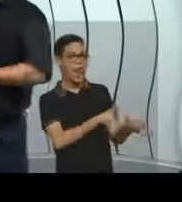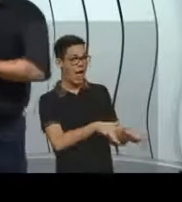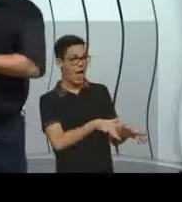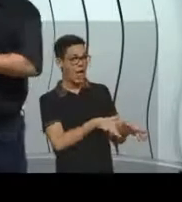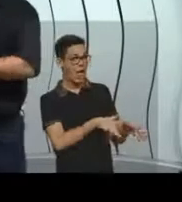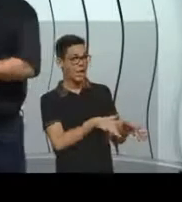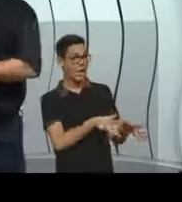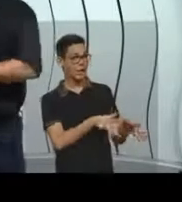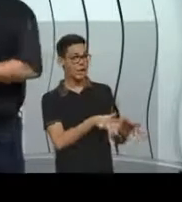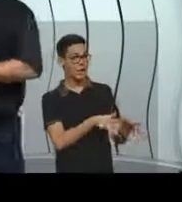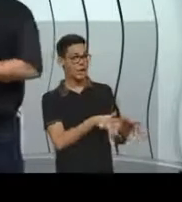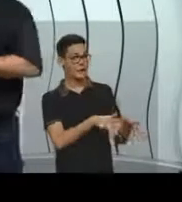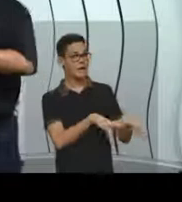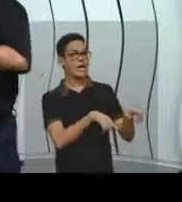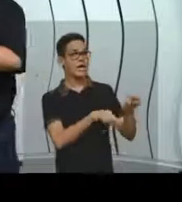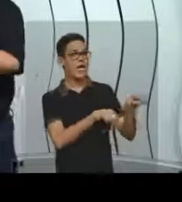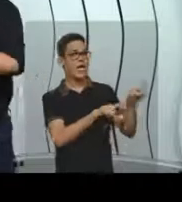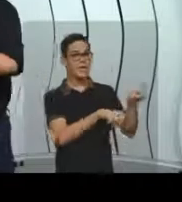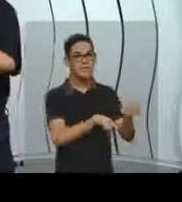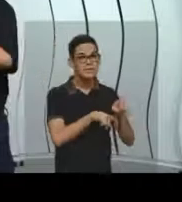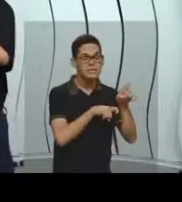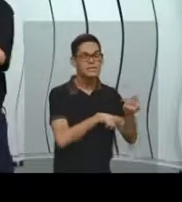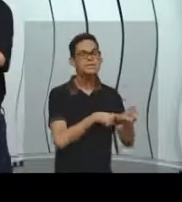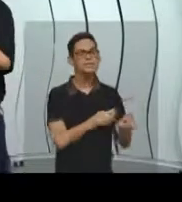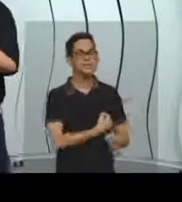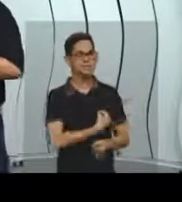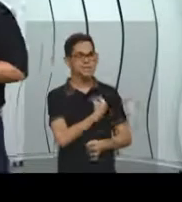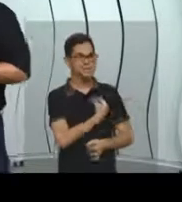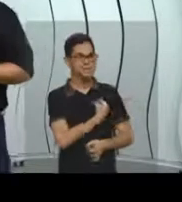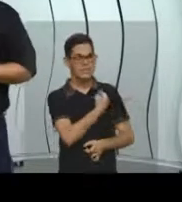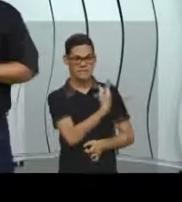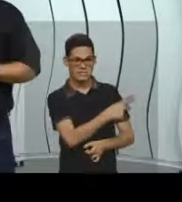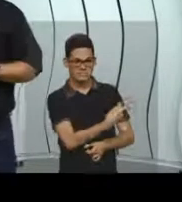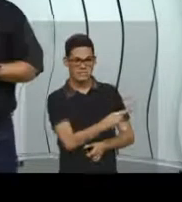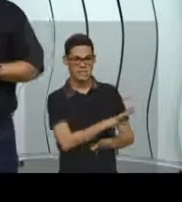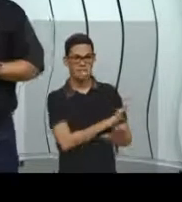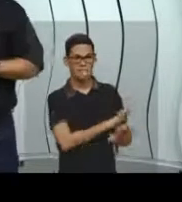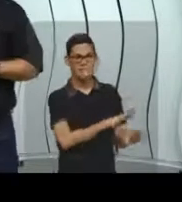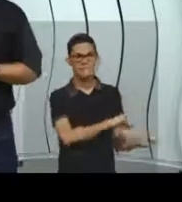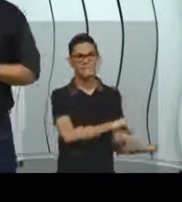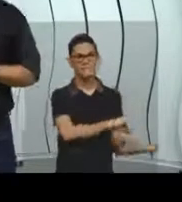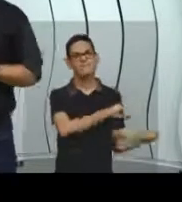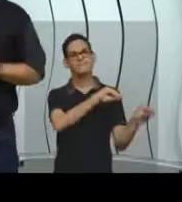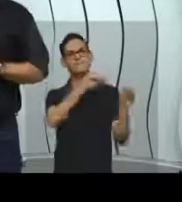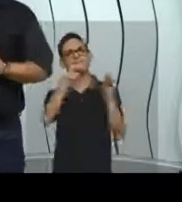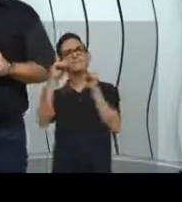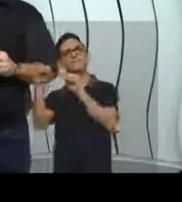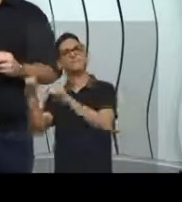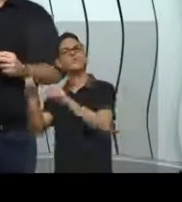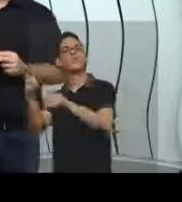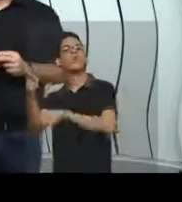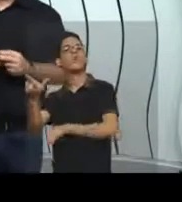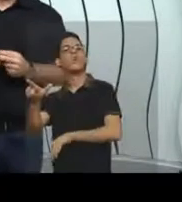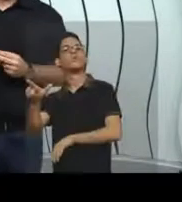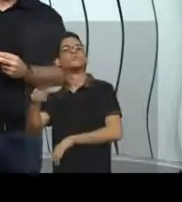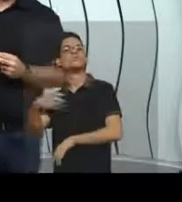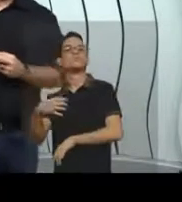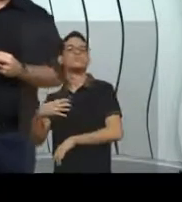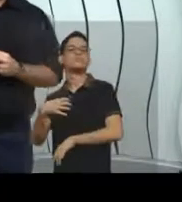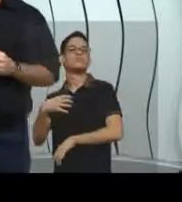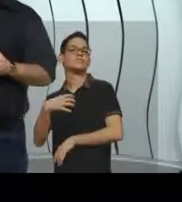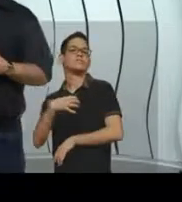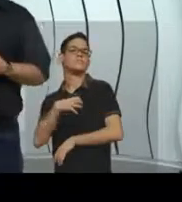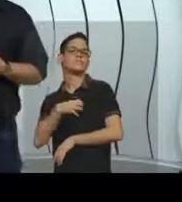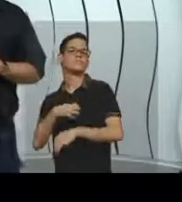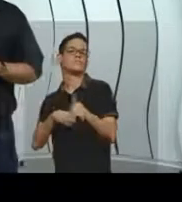condições de produzir, de se sustentar no campo e buscam outras oportunidades